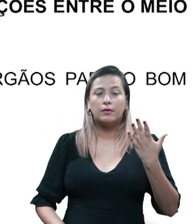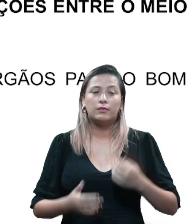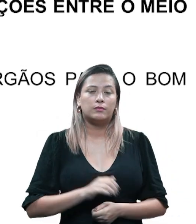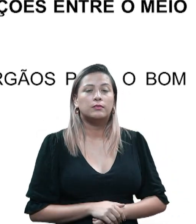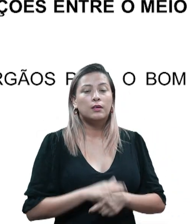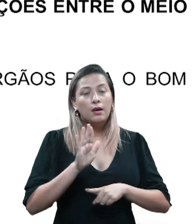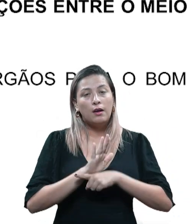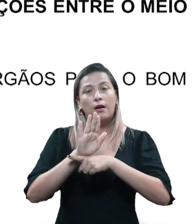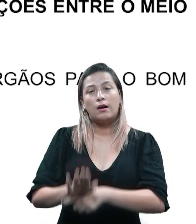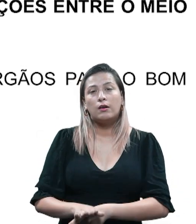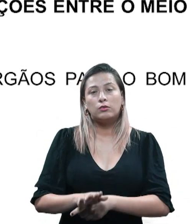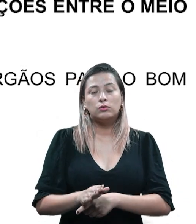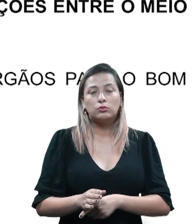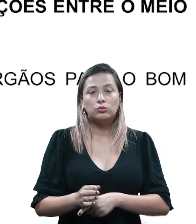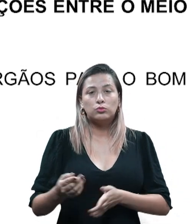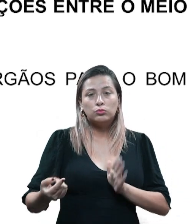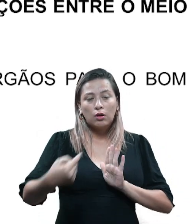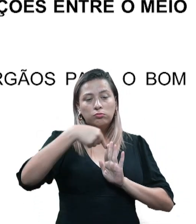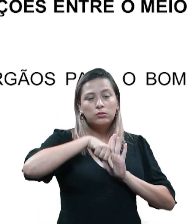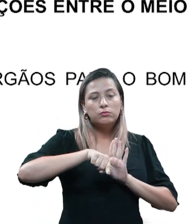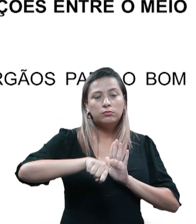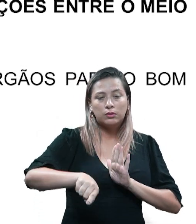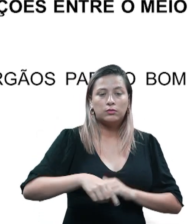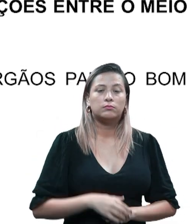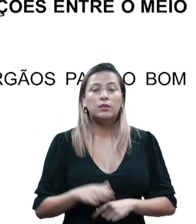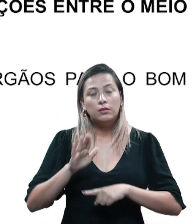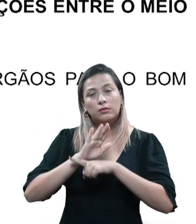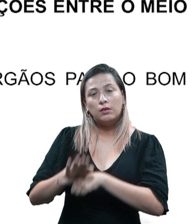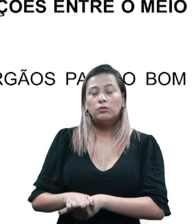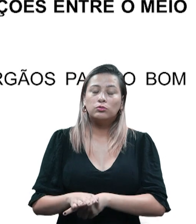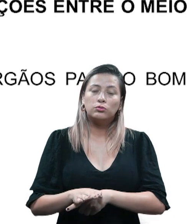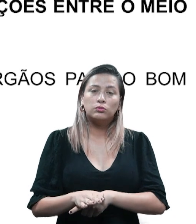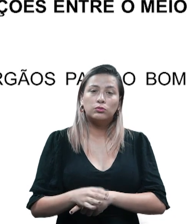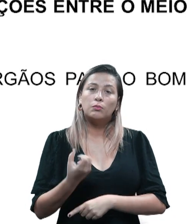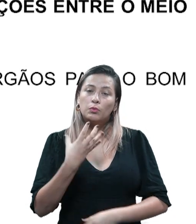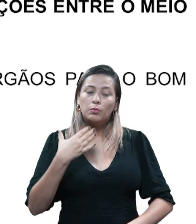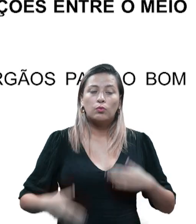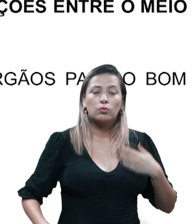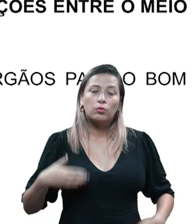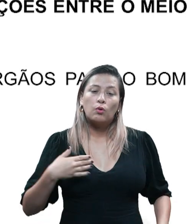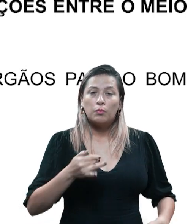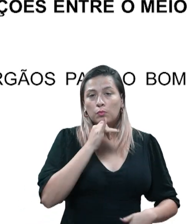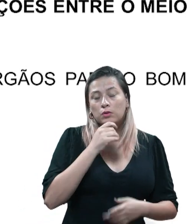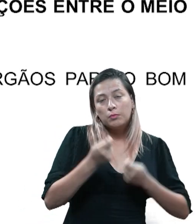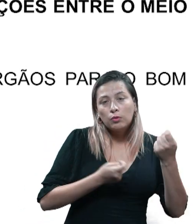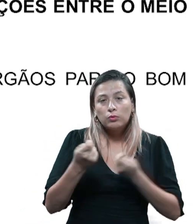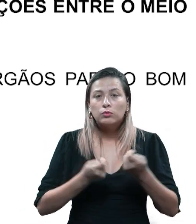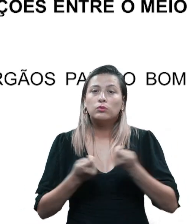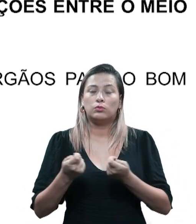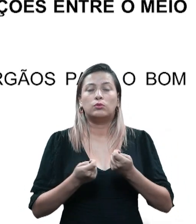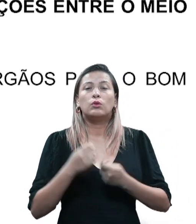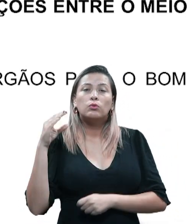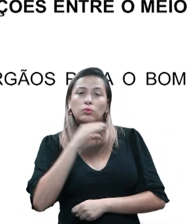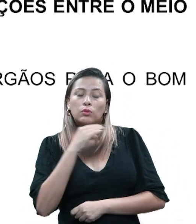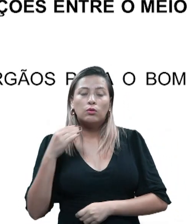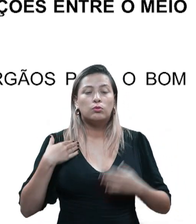e colabora com outros órgãos para o bom funcionamento do organismo, como o controle da temperatura corporal,